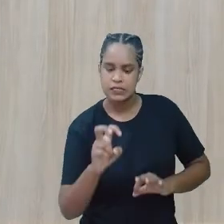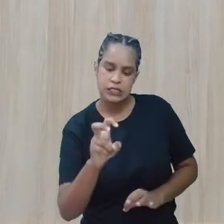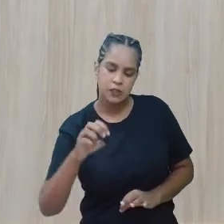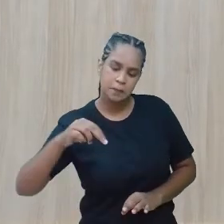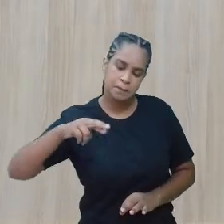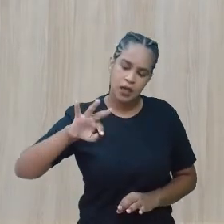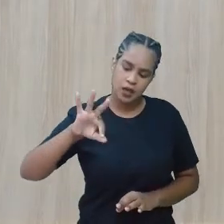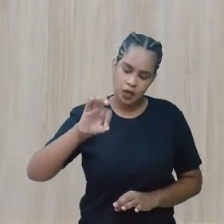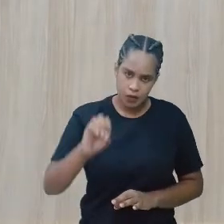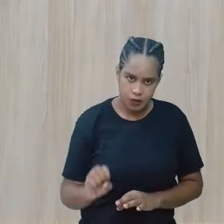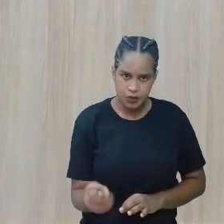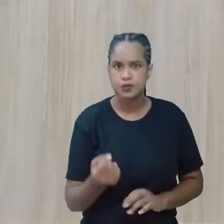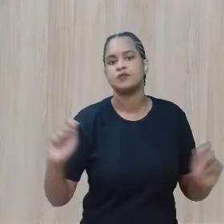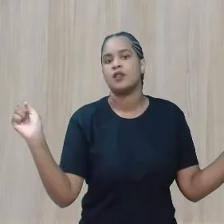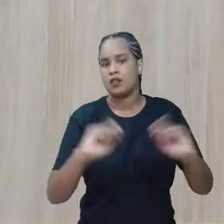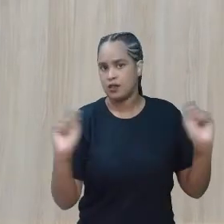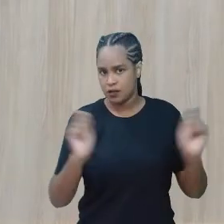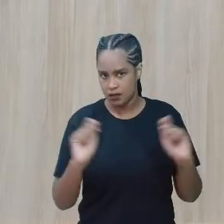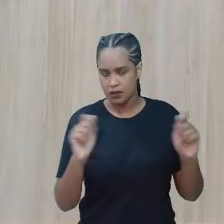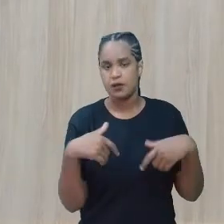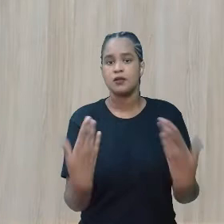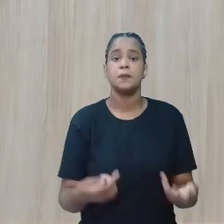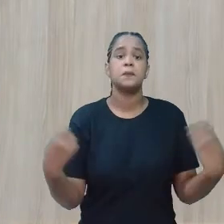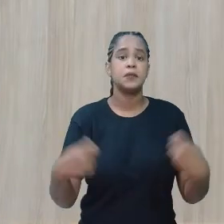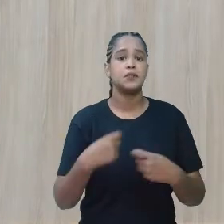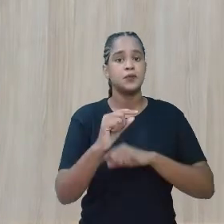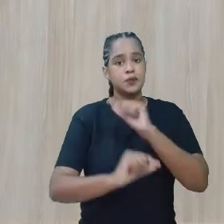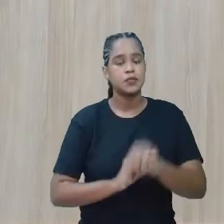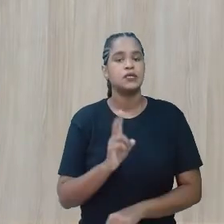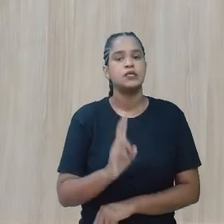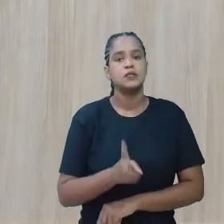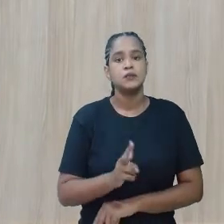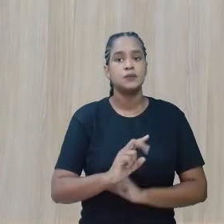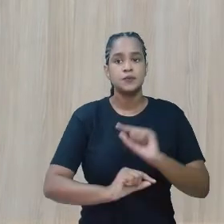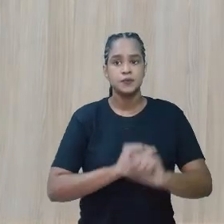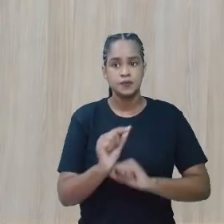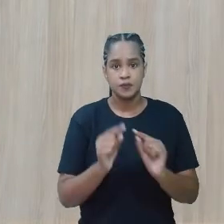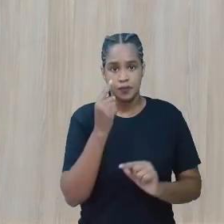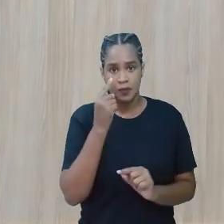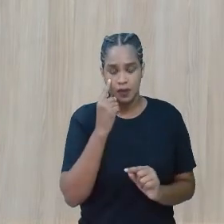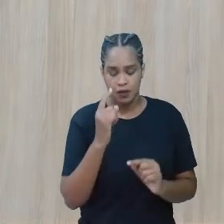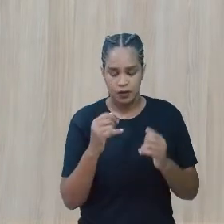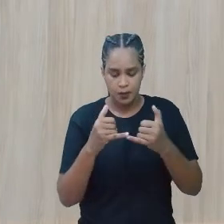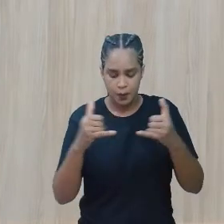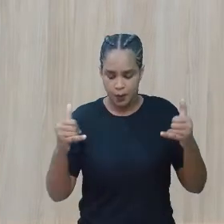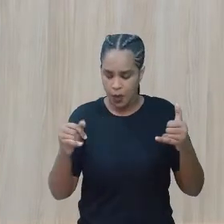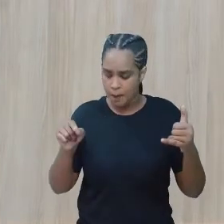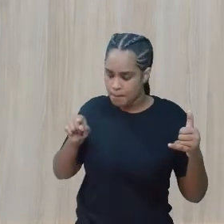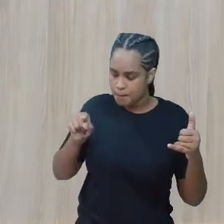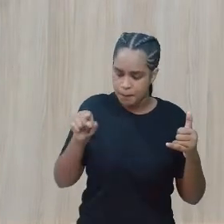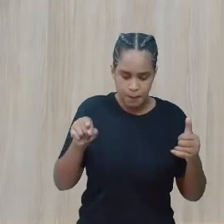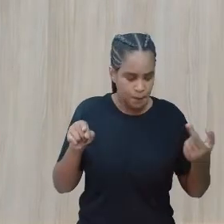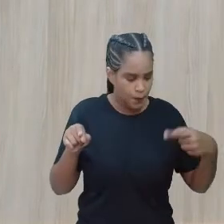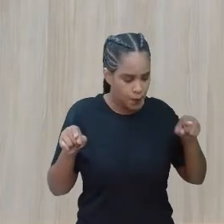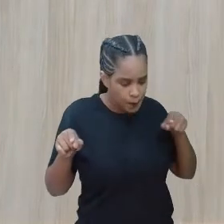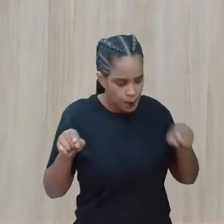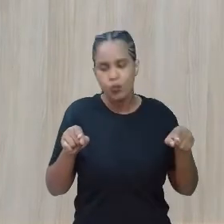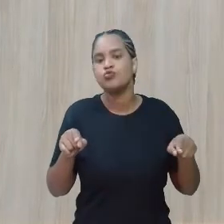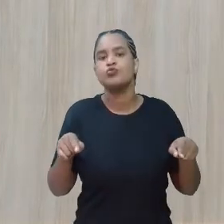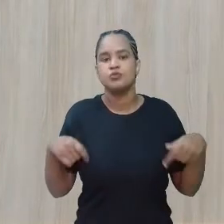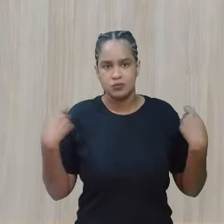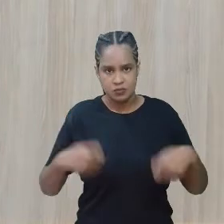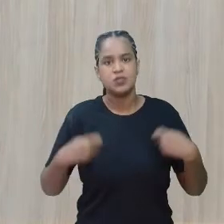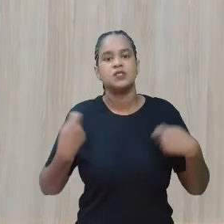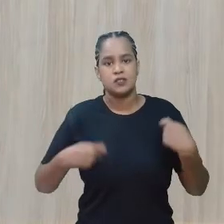por aí vai, tá joia? Então a gente tem que colocar sempre nas extremidades, tá? Dois